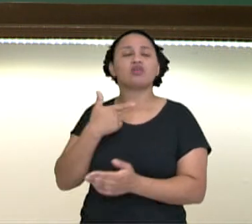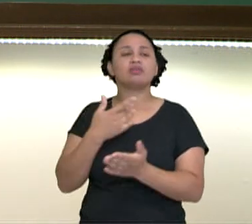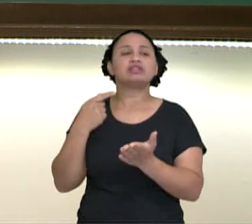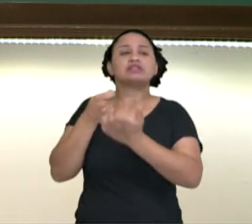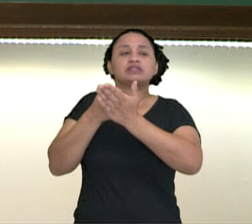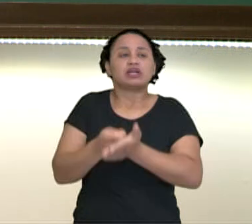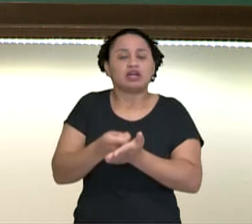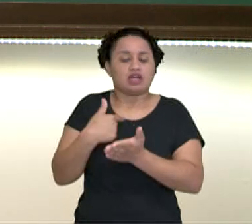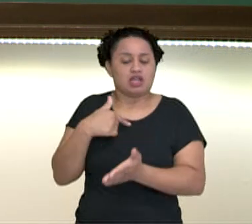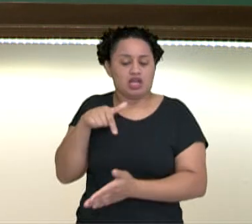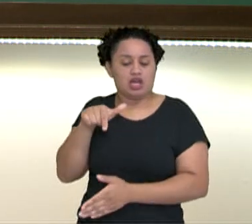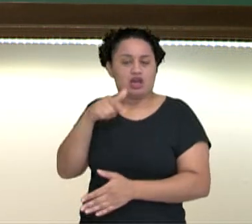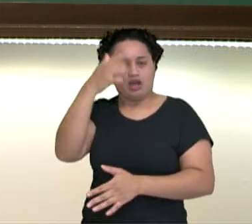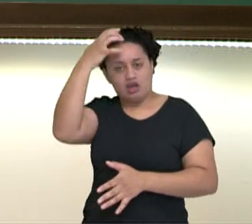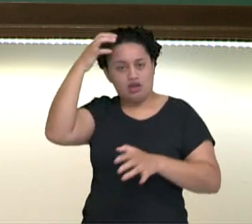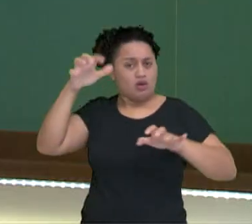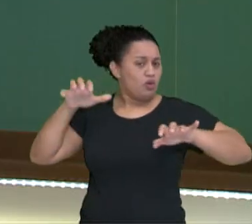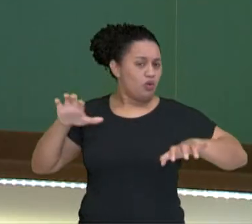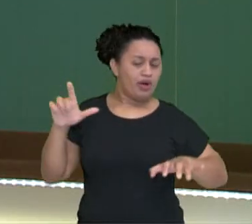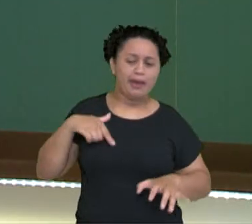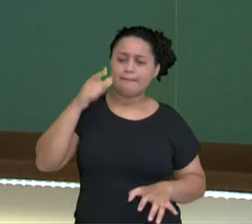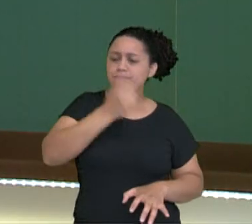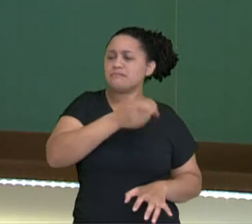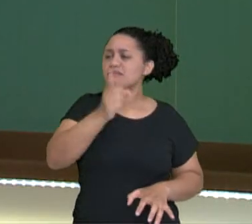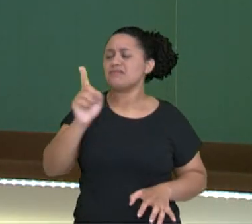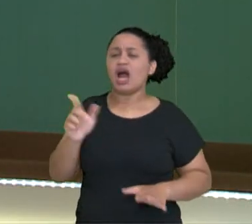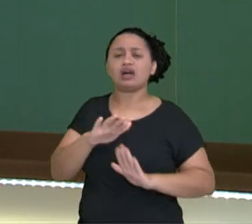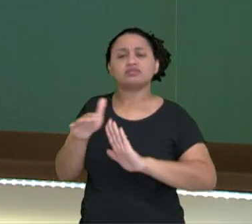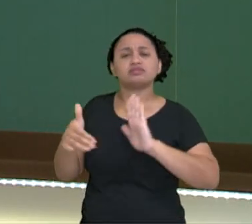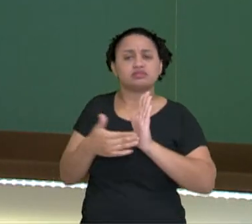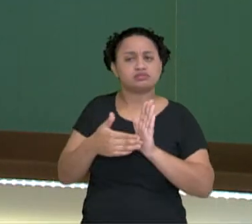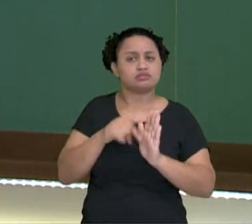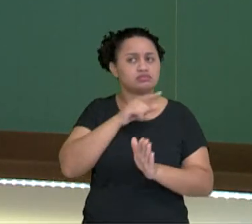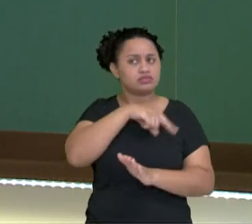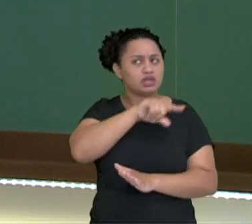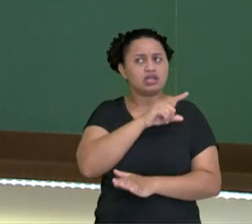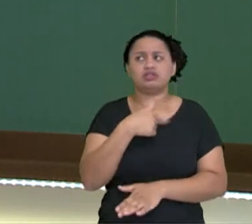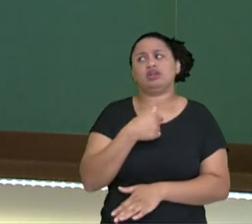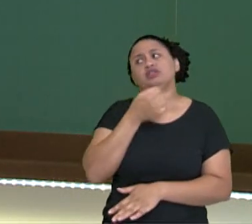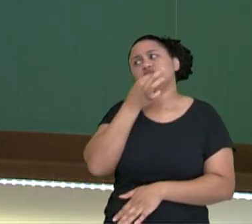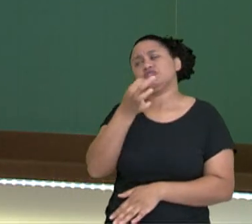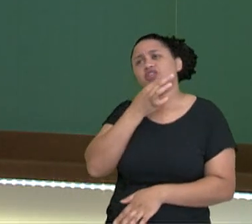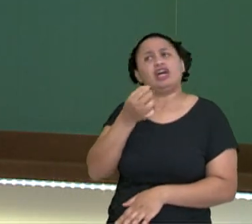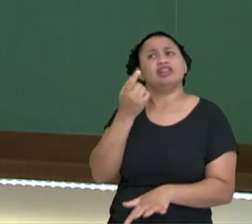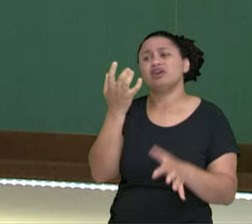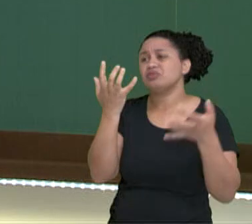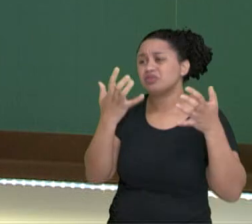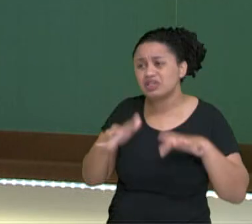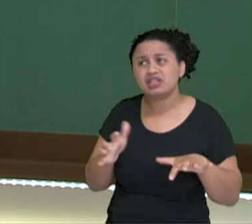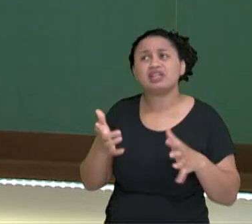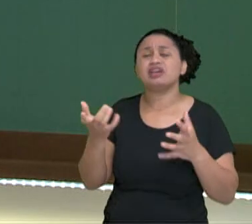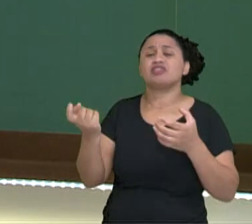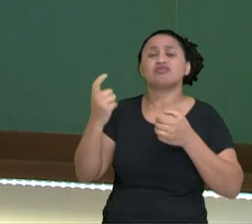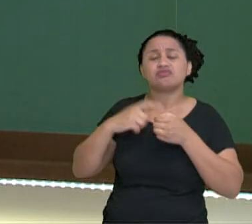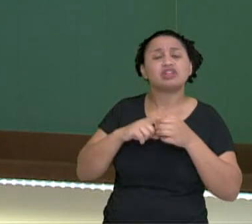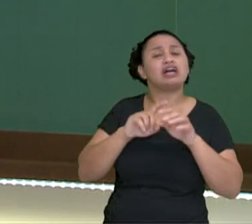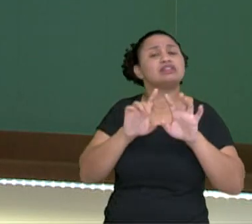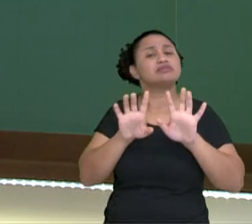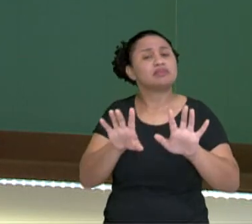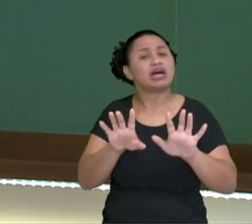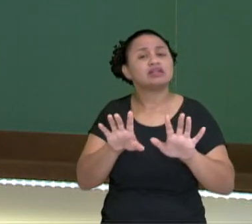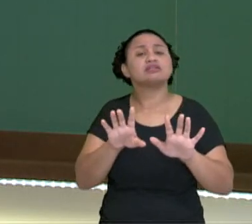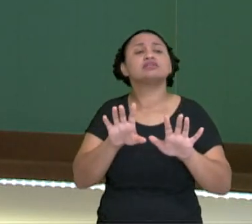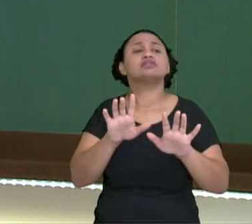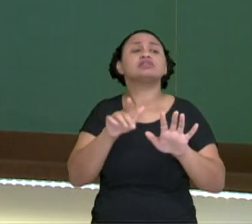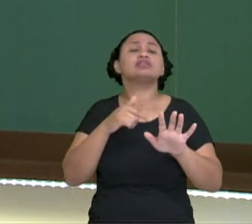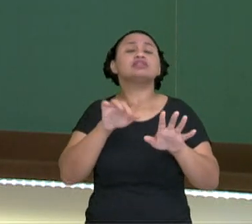absolutismo monárquico, aquele que já havia sido criticado pelo parlamento e que eles não desejavam que retornasse. Além